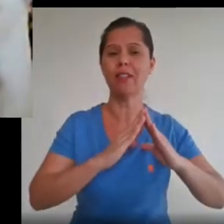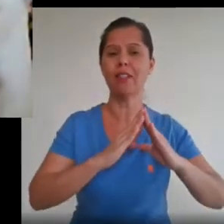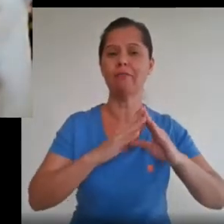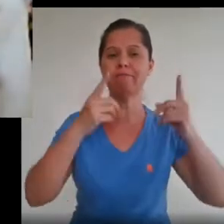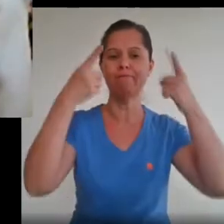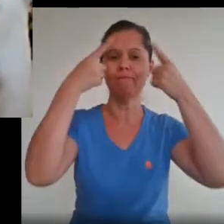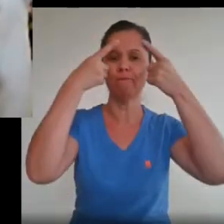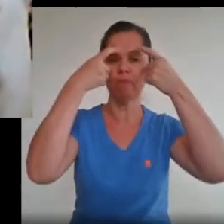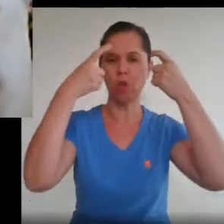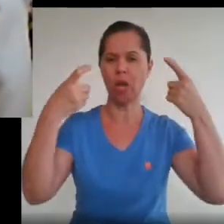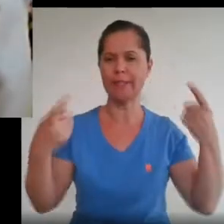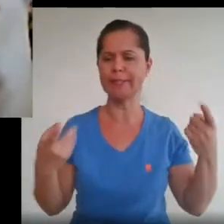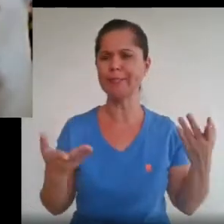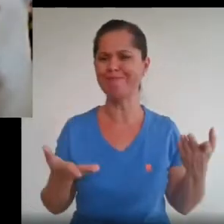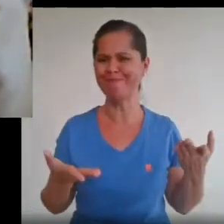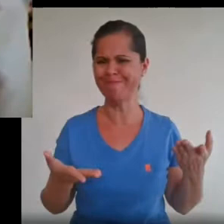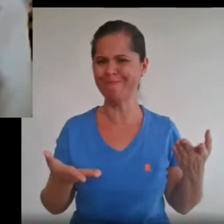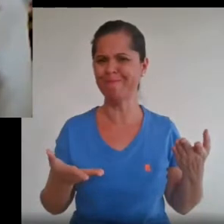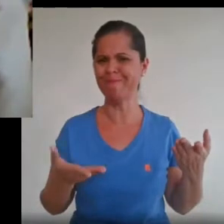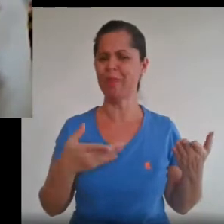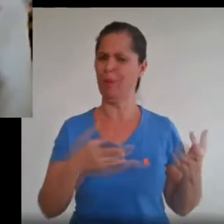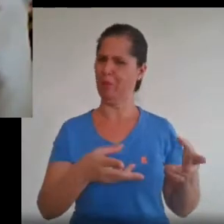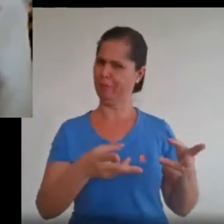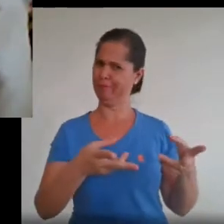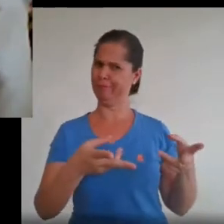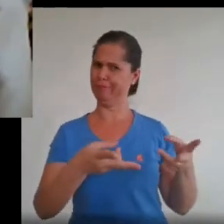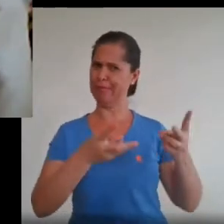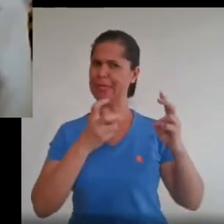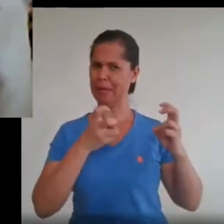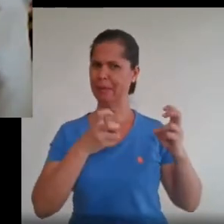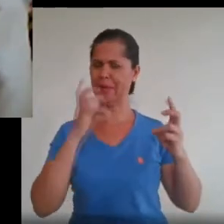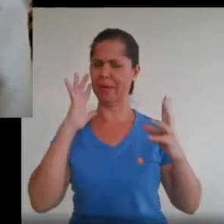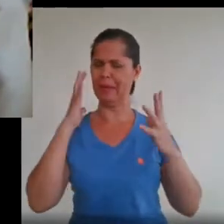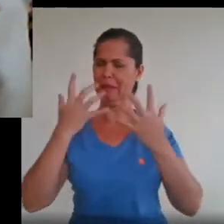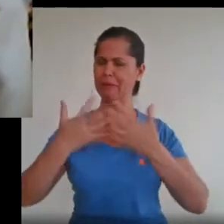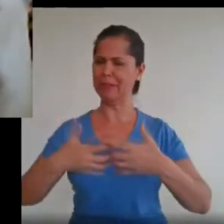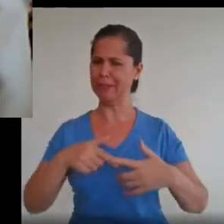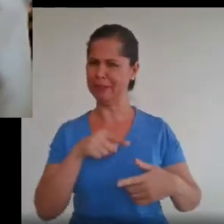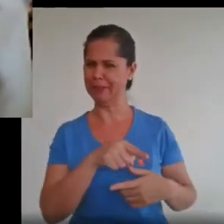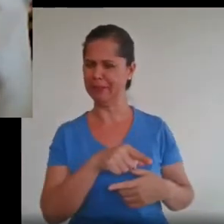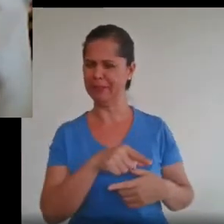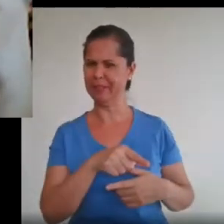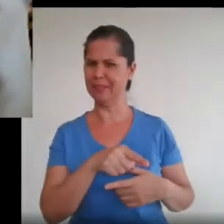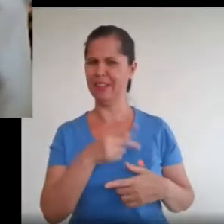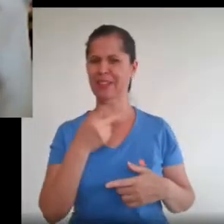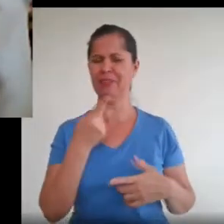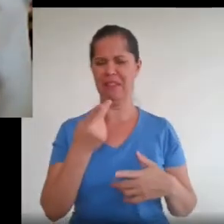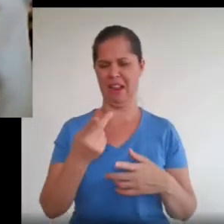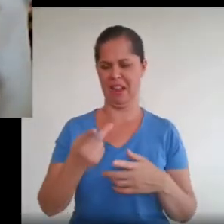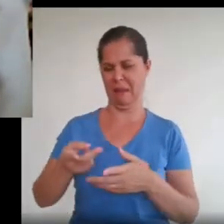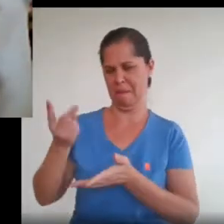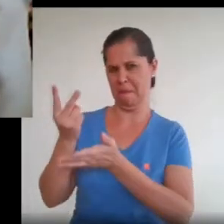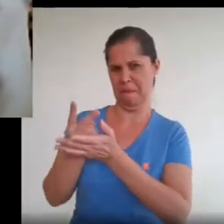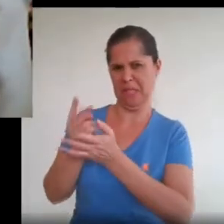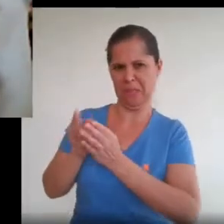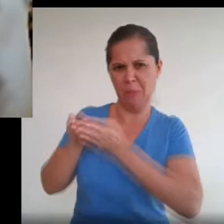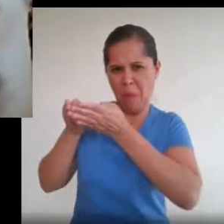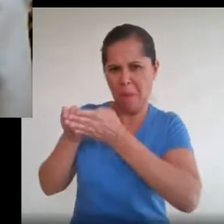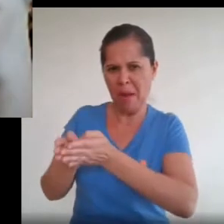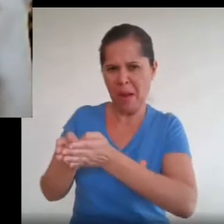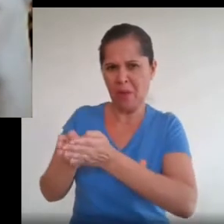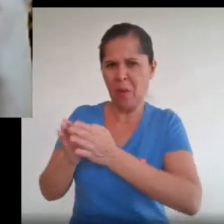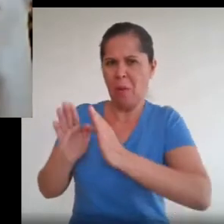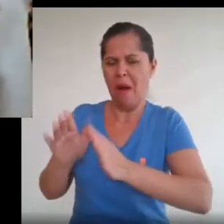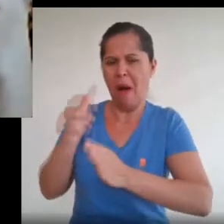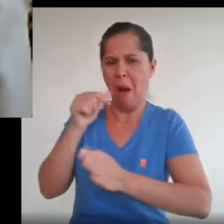Então, que coisa maluca, né? Porque aí a gente diz que estamos no mesmo barco, mas as